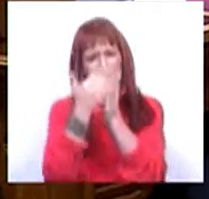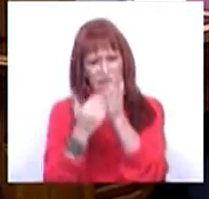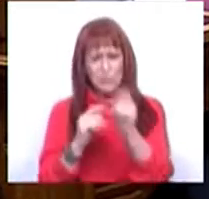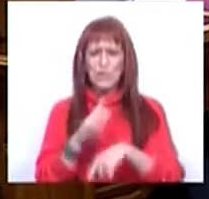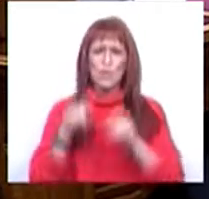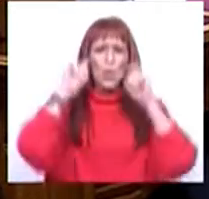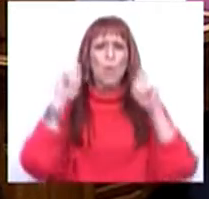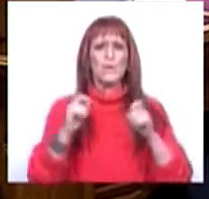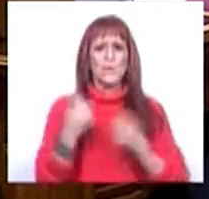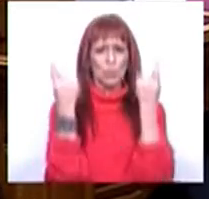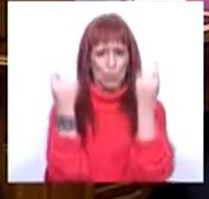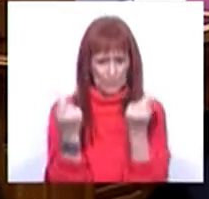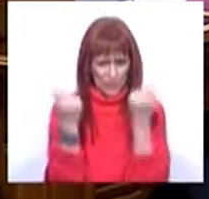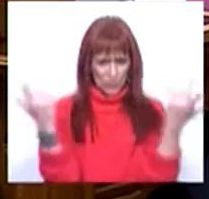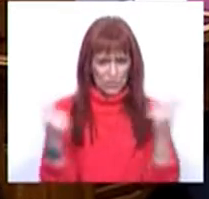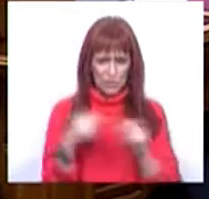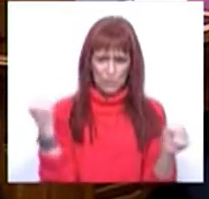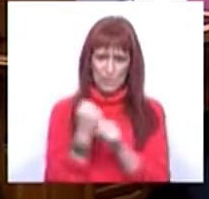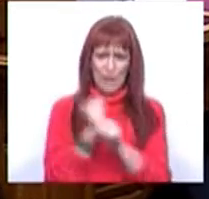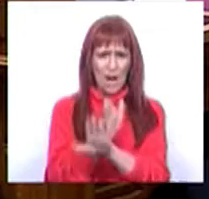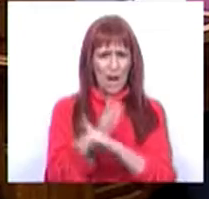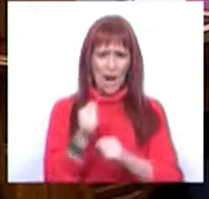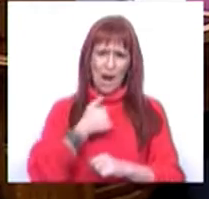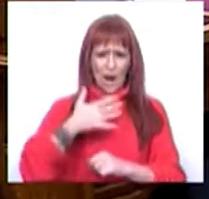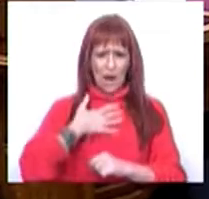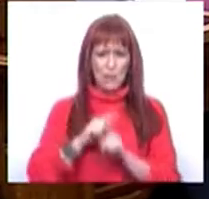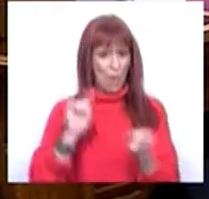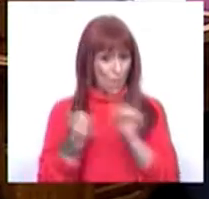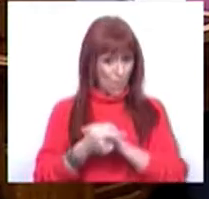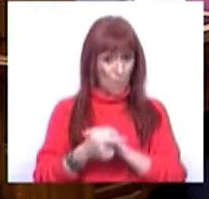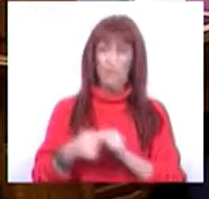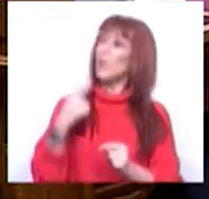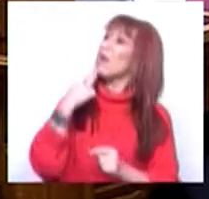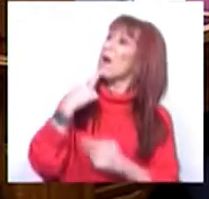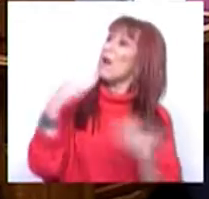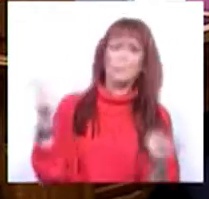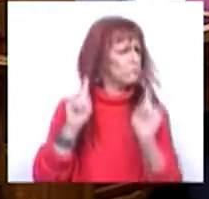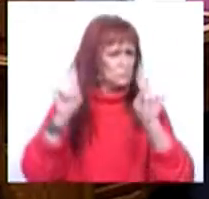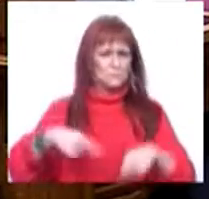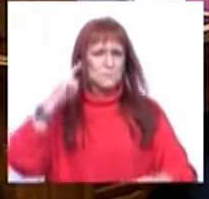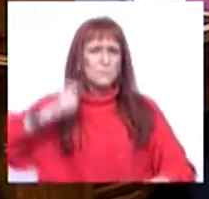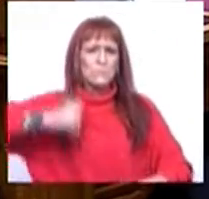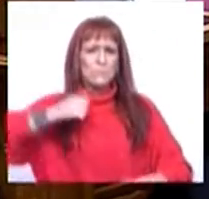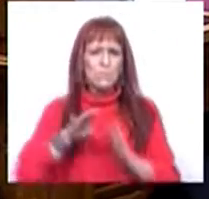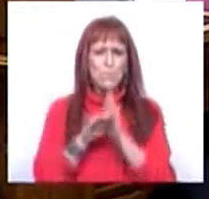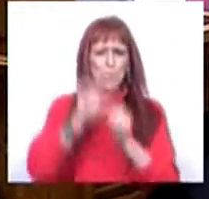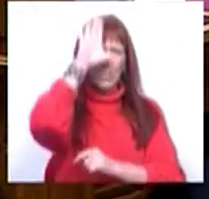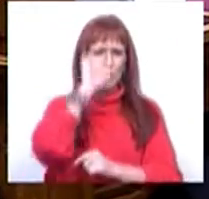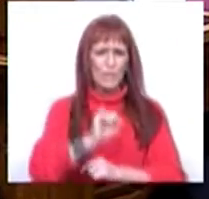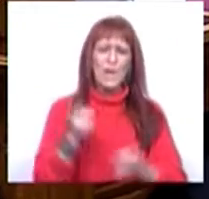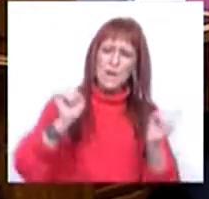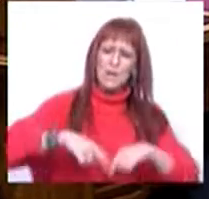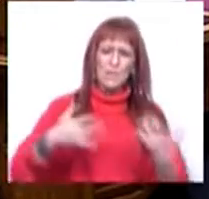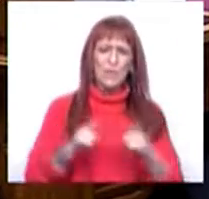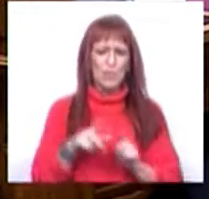a contenção dos preços. O papel do setor empresarial e, ao contrário do vaticinado, é crucial neste programa de Governo, mas